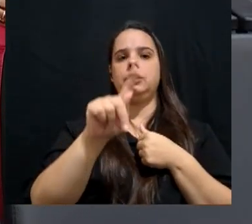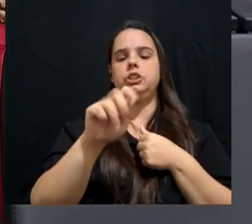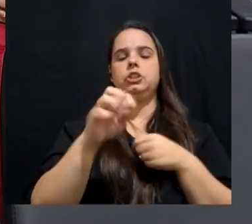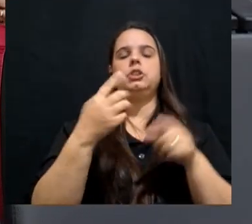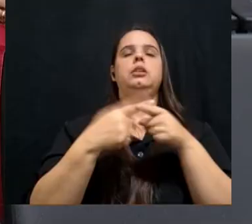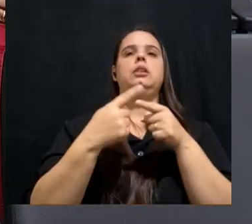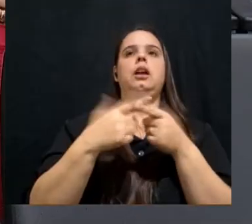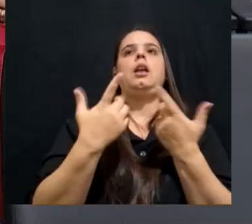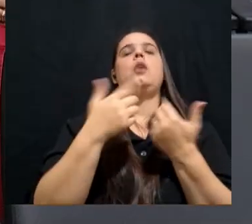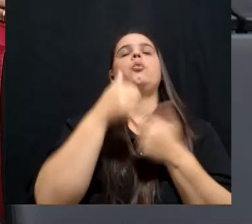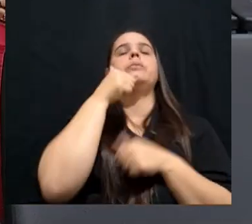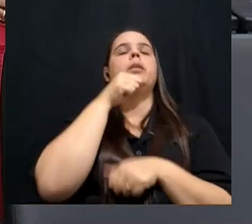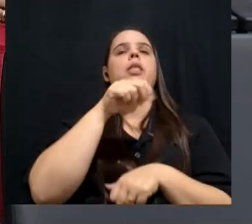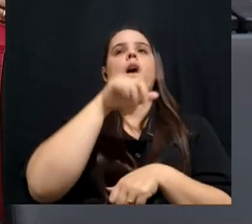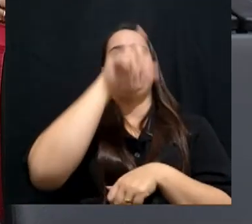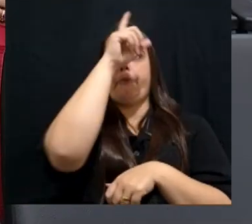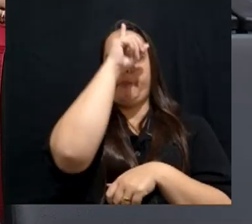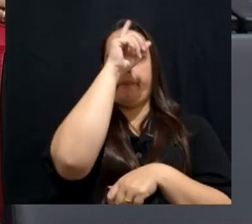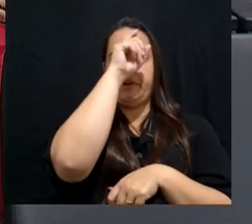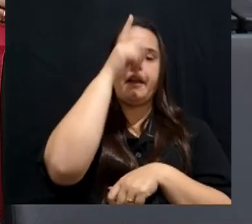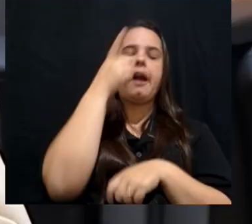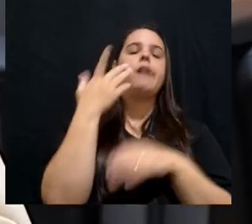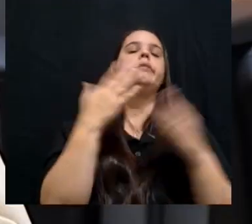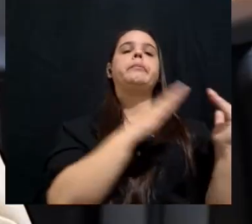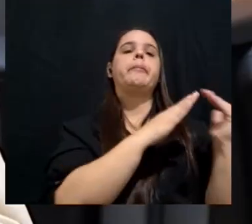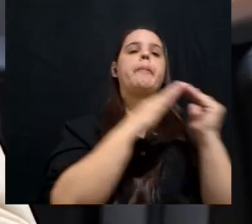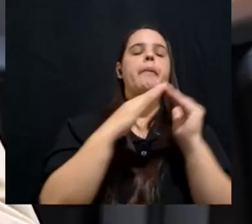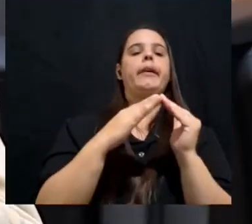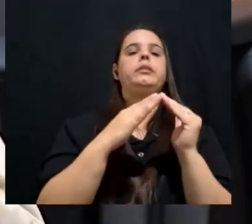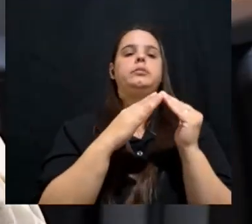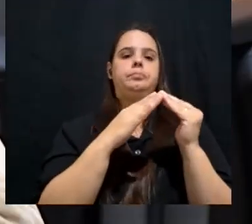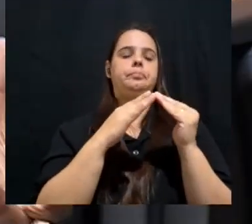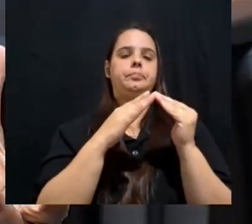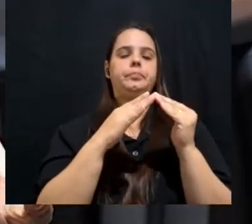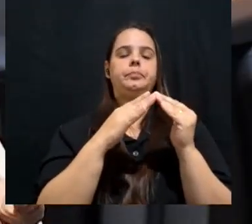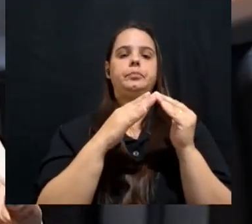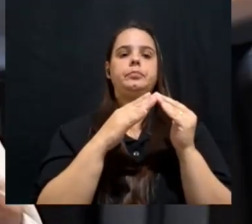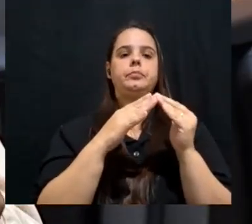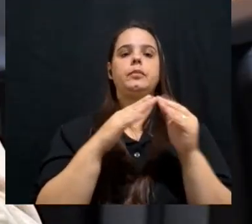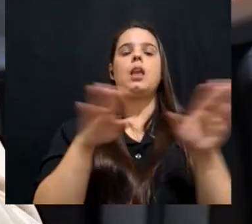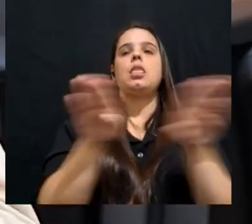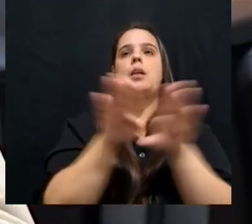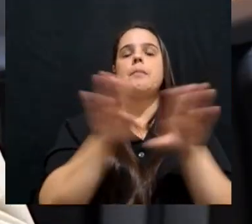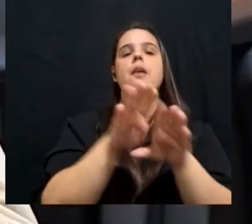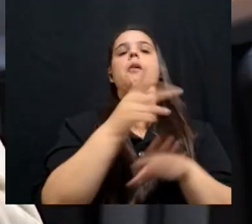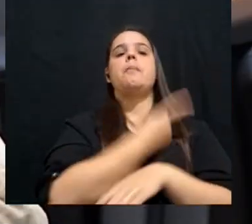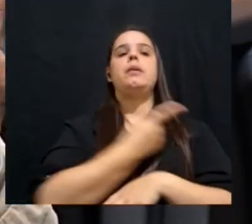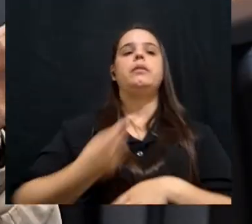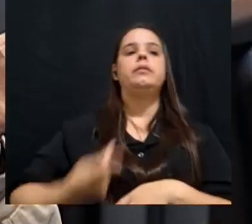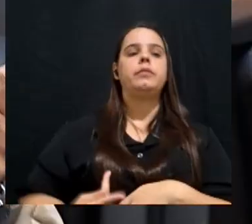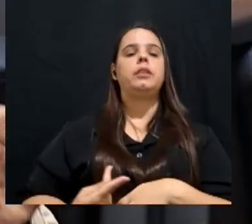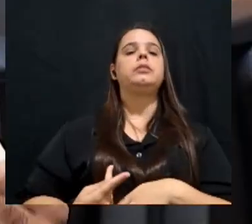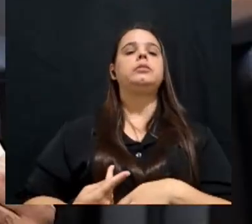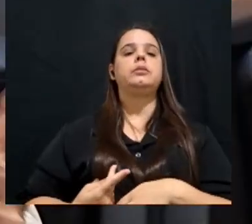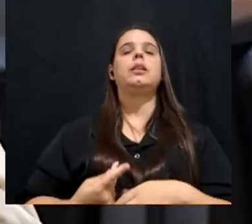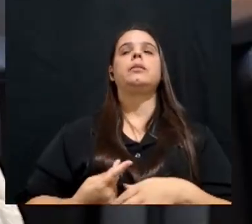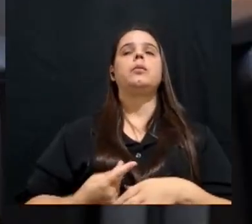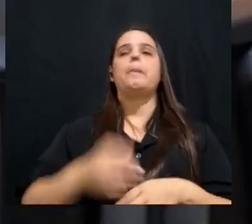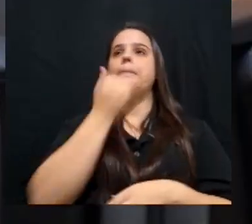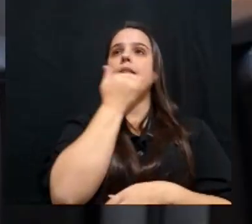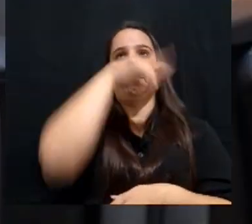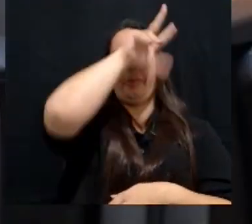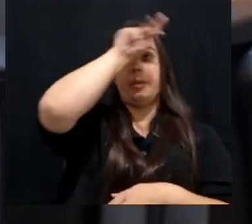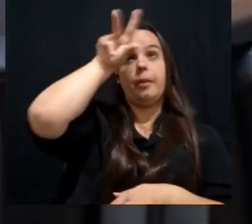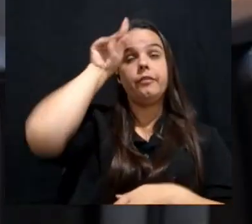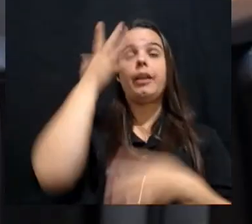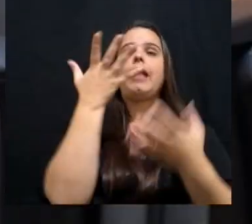Mulher, fica bem do lado ali do Hospital da Mulher. E o prefeito acatou o nosso pedido, o governador também aceitou, então